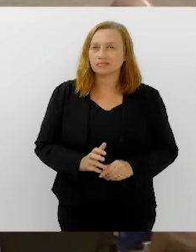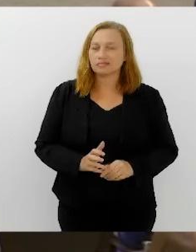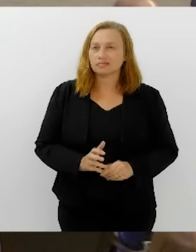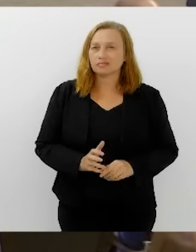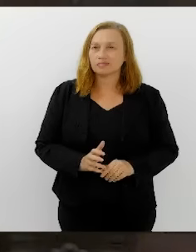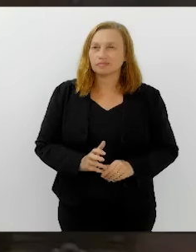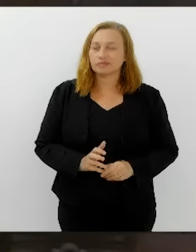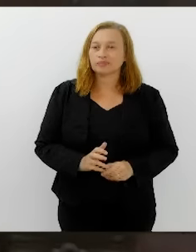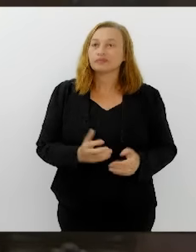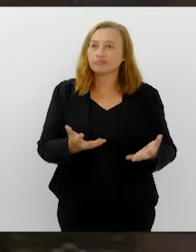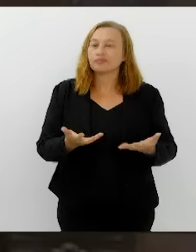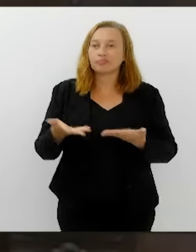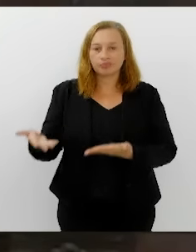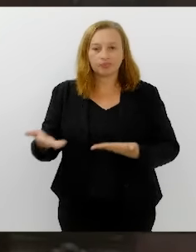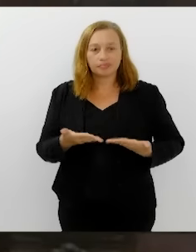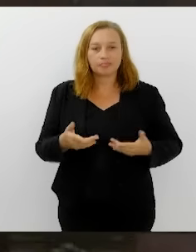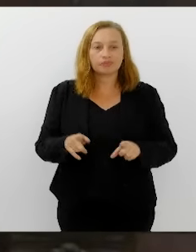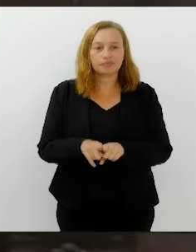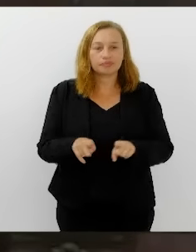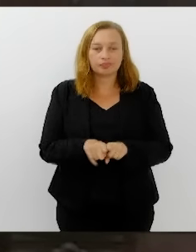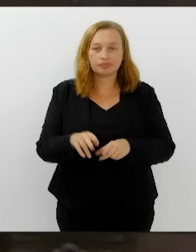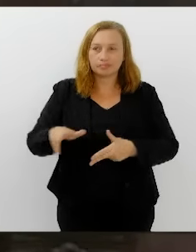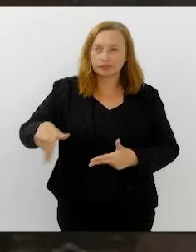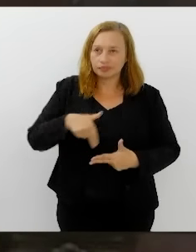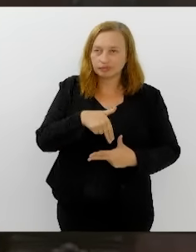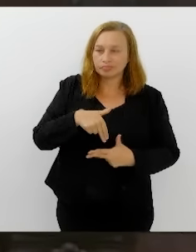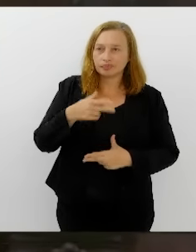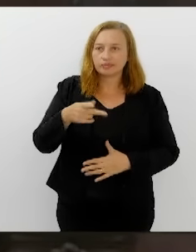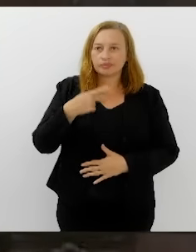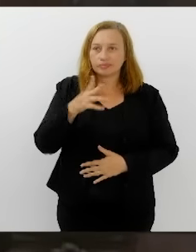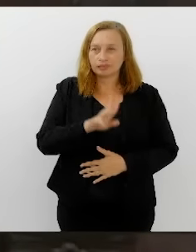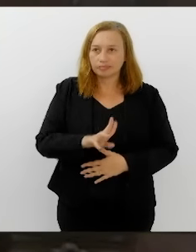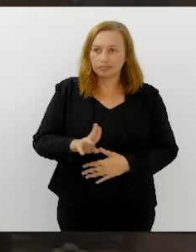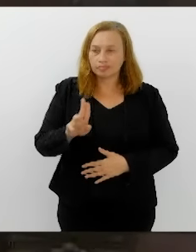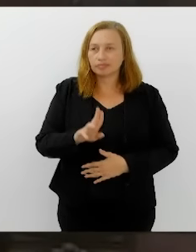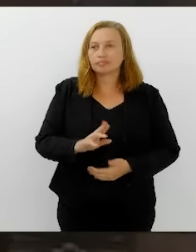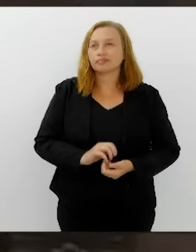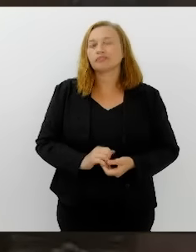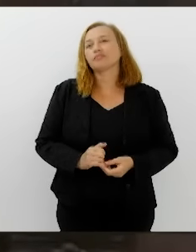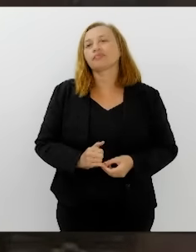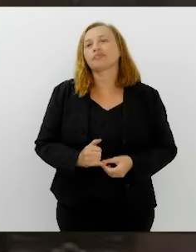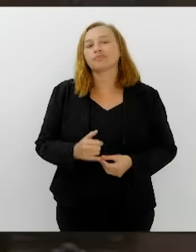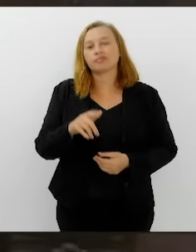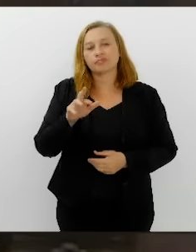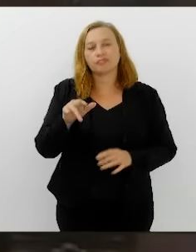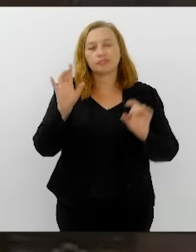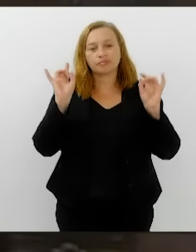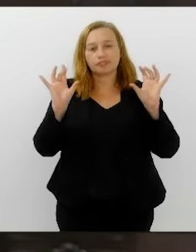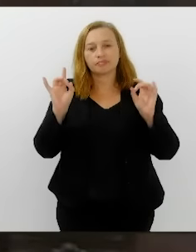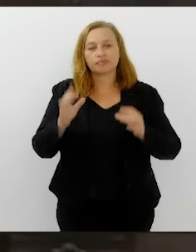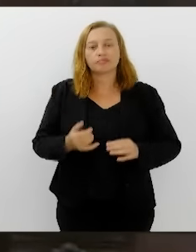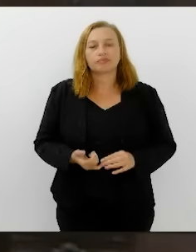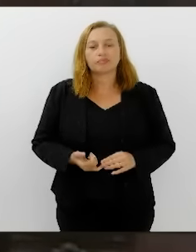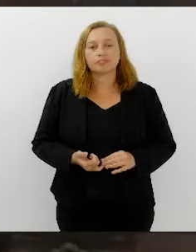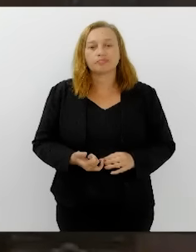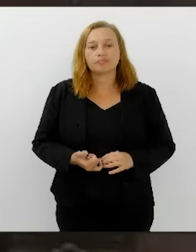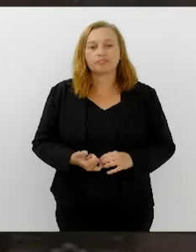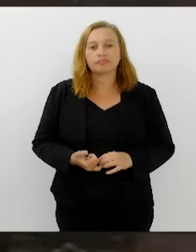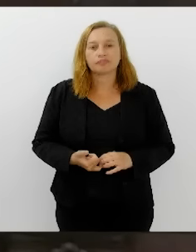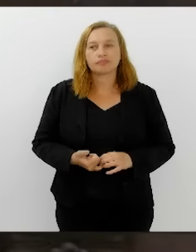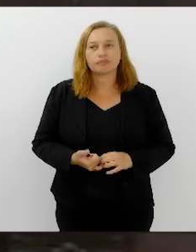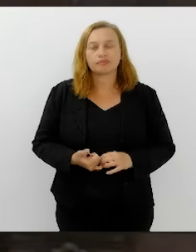Quero convidar agora também a tribuna para fazer uso da palavra um irmão todo especial, que